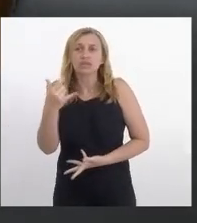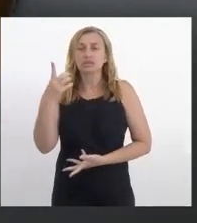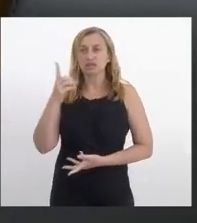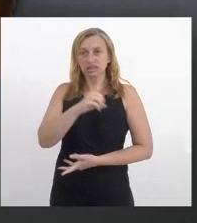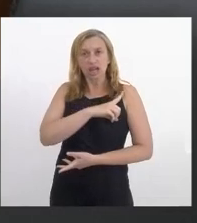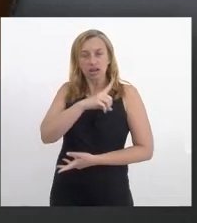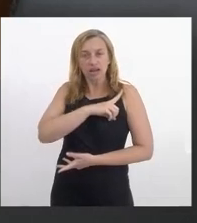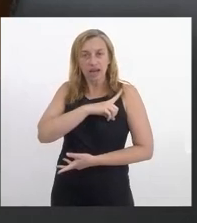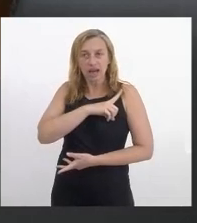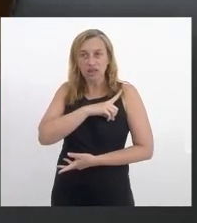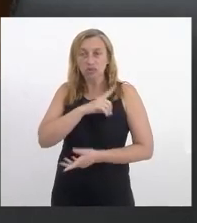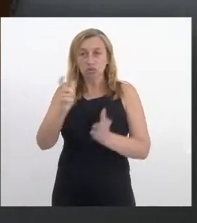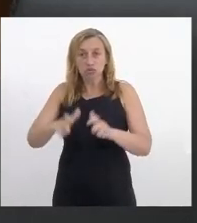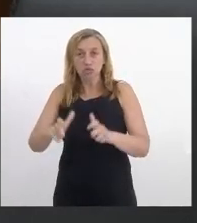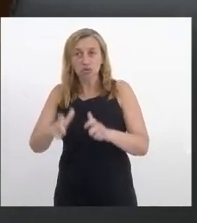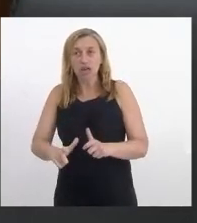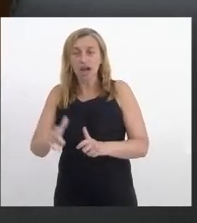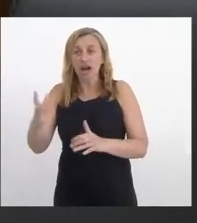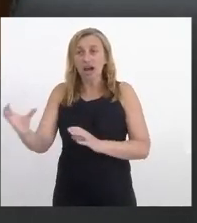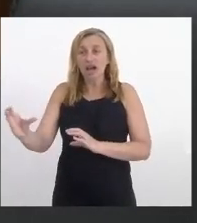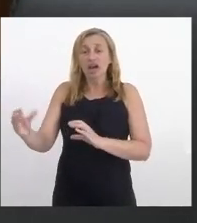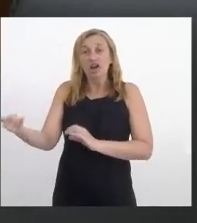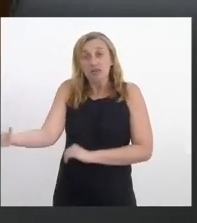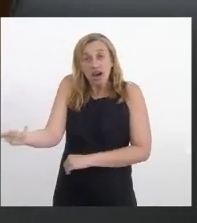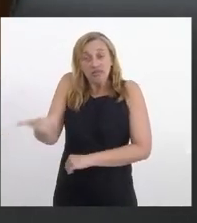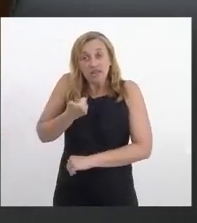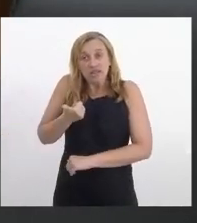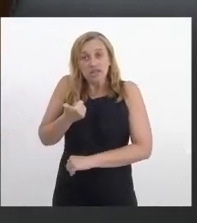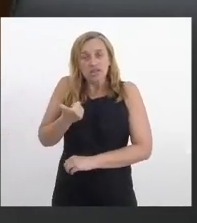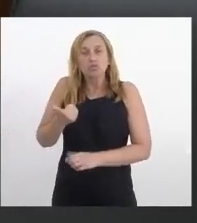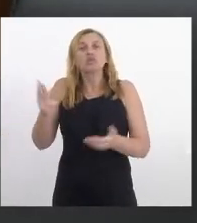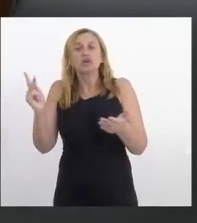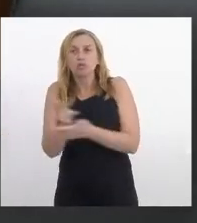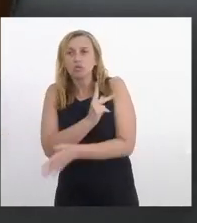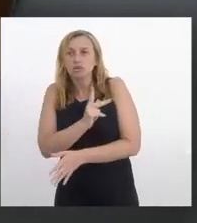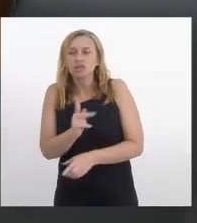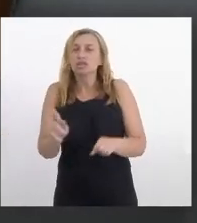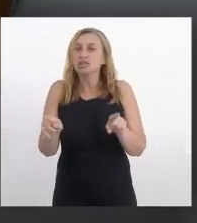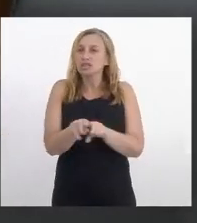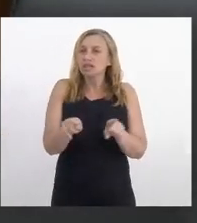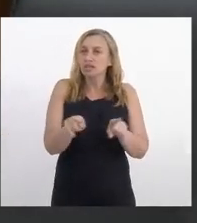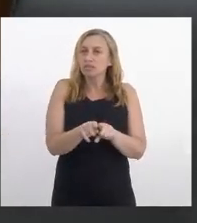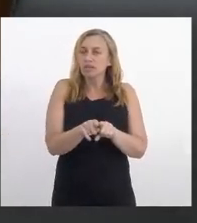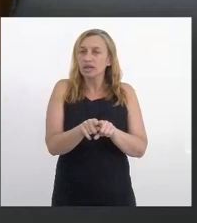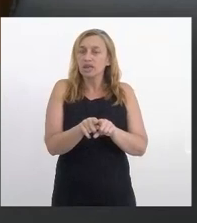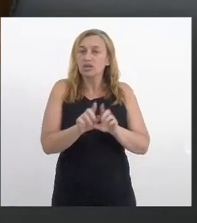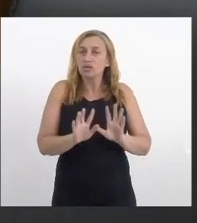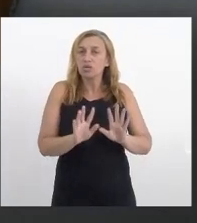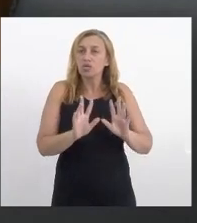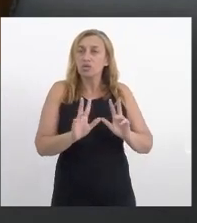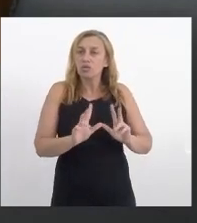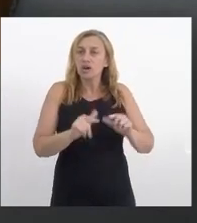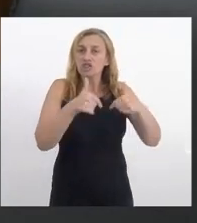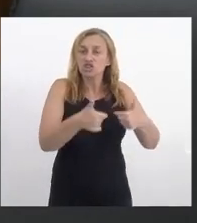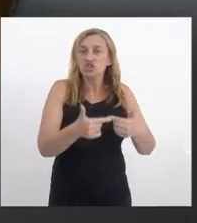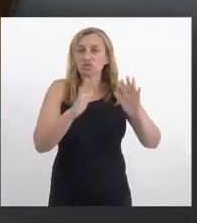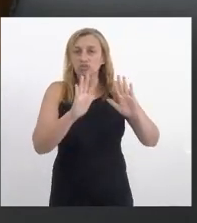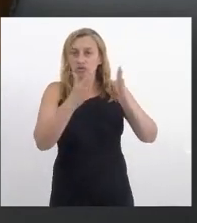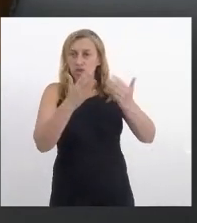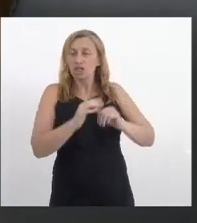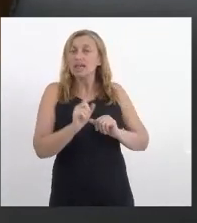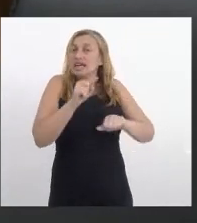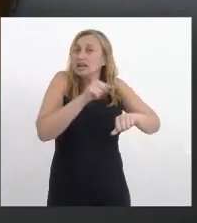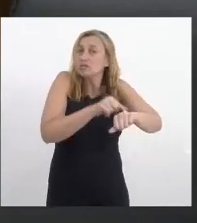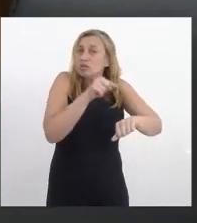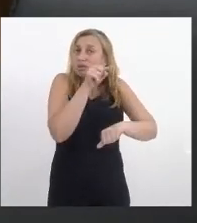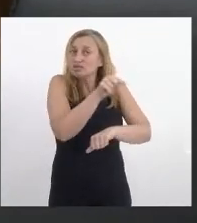delegado titular me comunicando o ocorrido, como pela magnitude daquele evento. E, naquele momento, eu